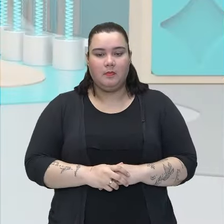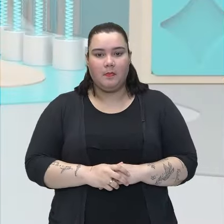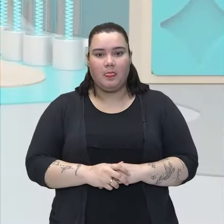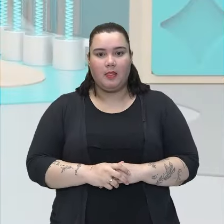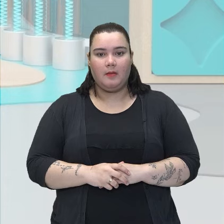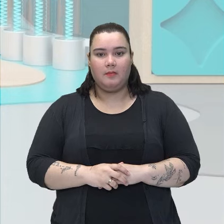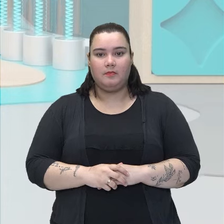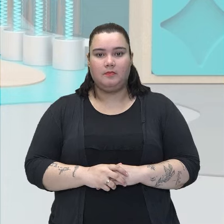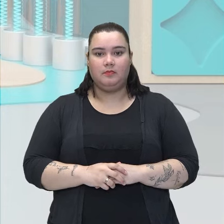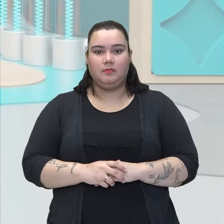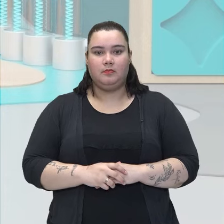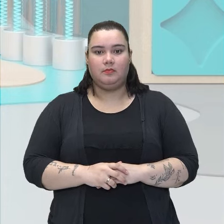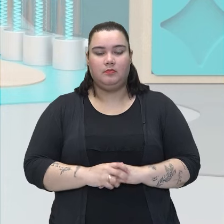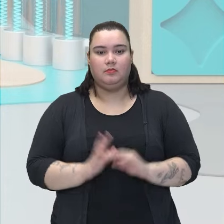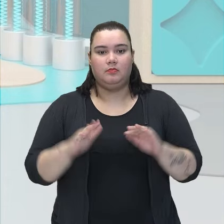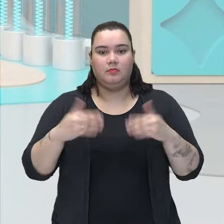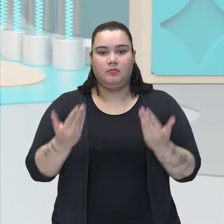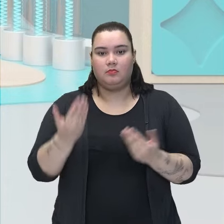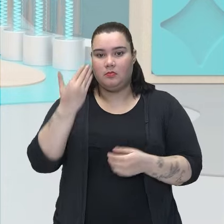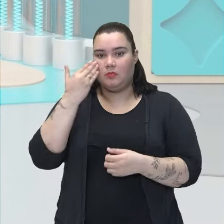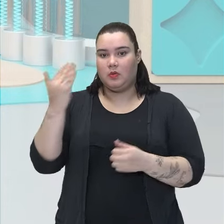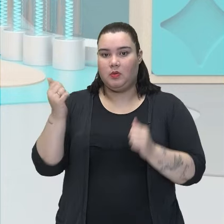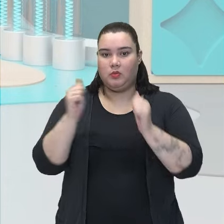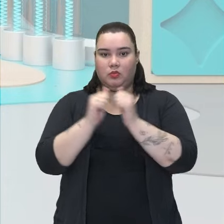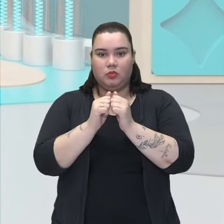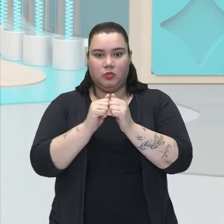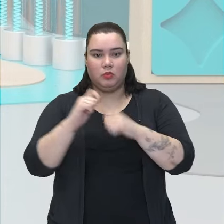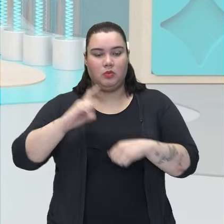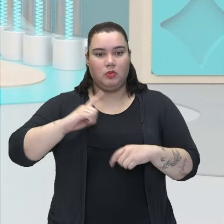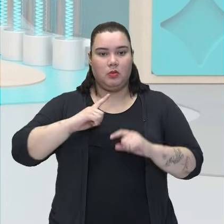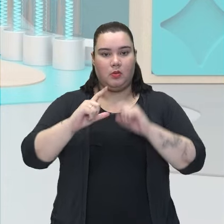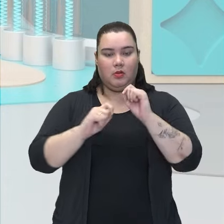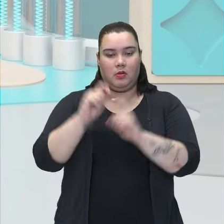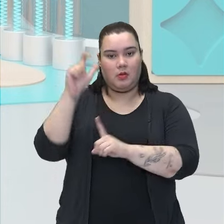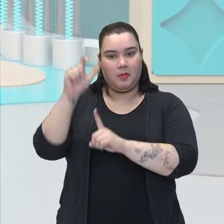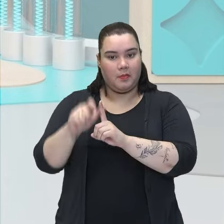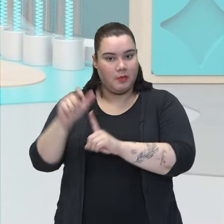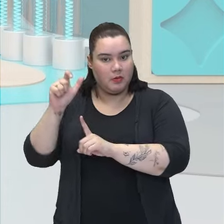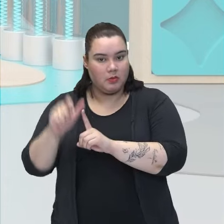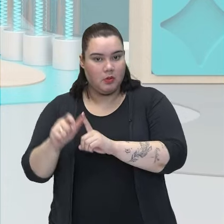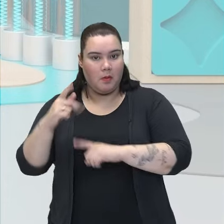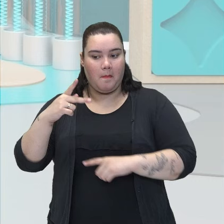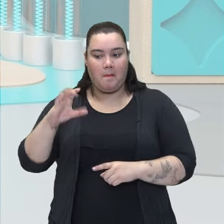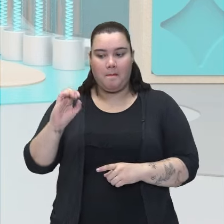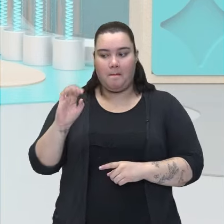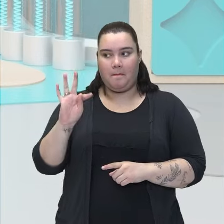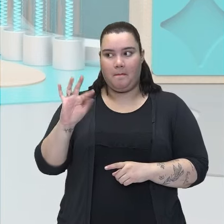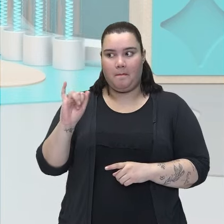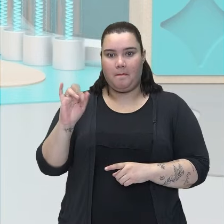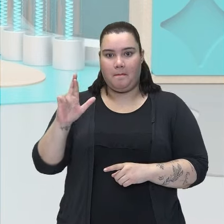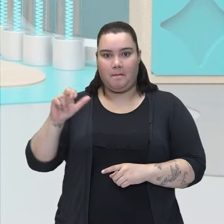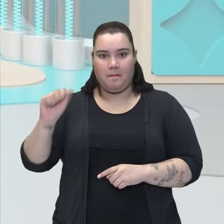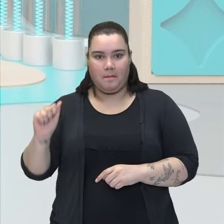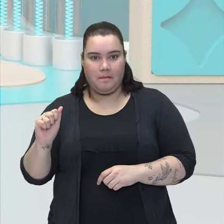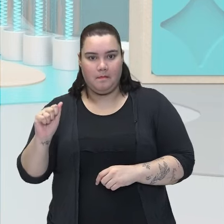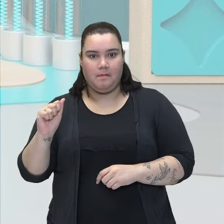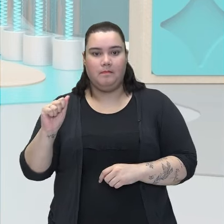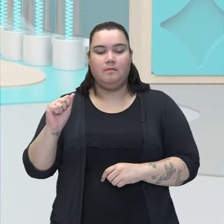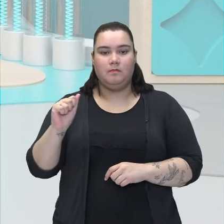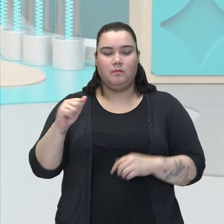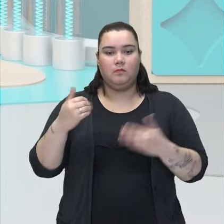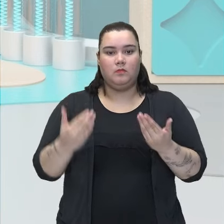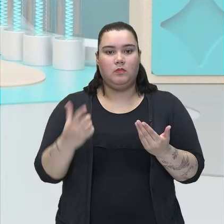Bem, então vamos acompanhar aqui junto comigo algumas situações em que a personagem Potira vai utilizar esse futuro com o going